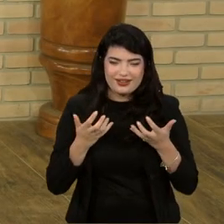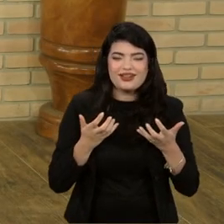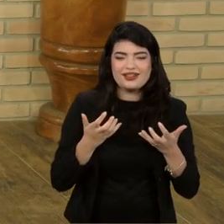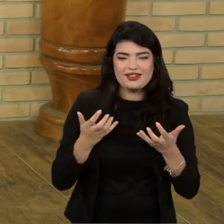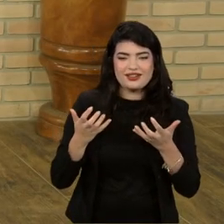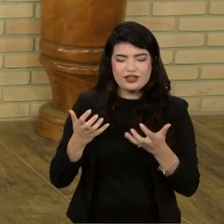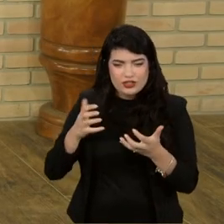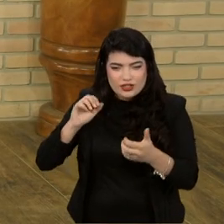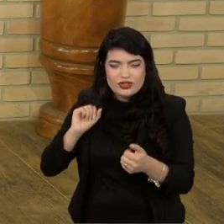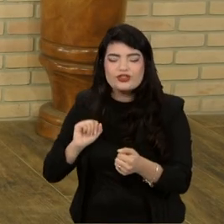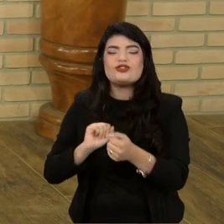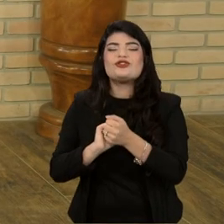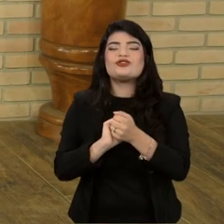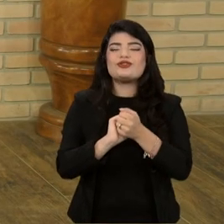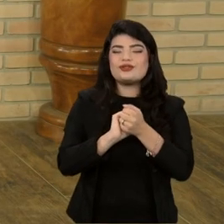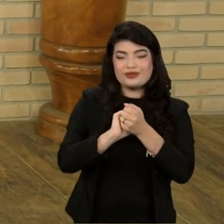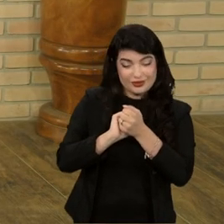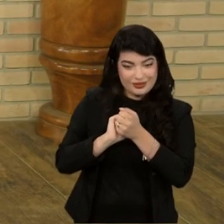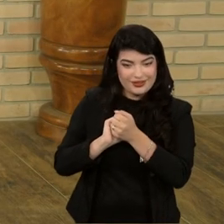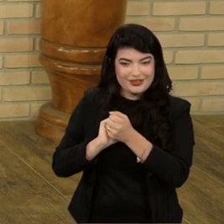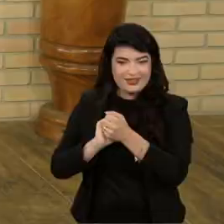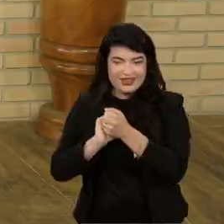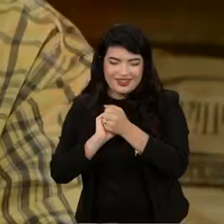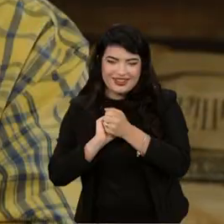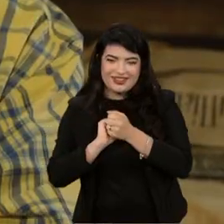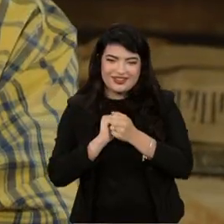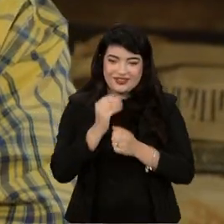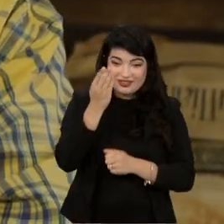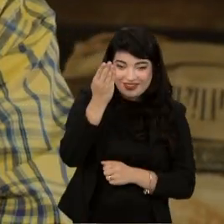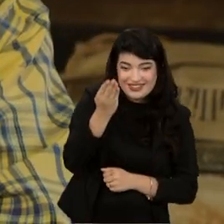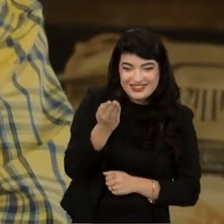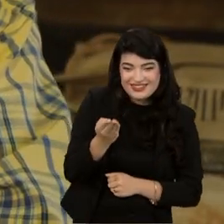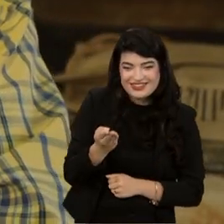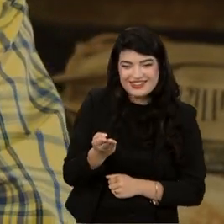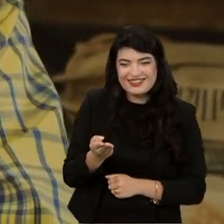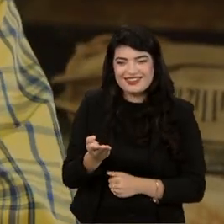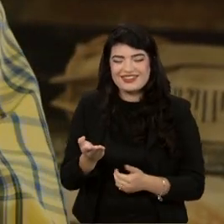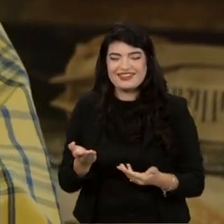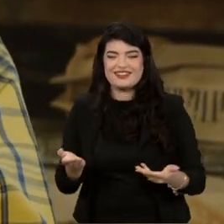junto com você.